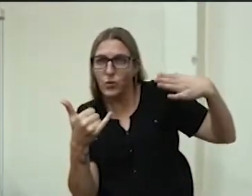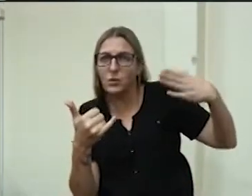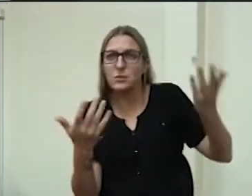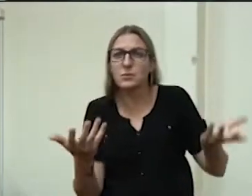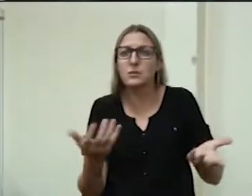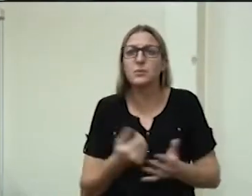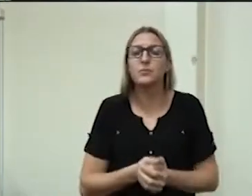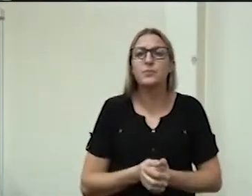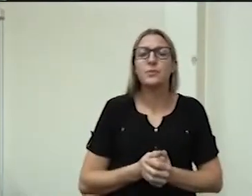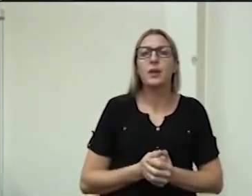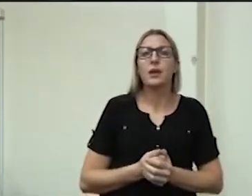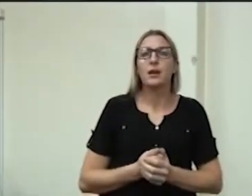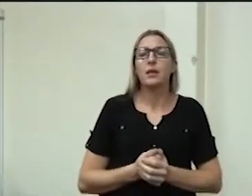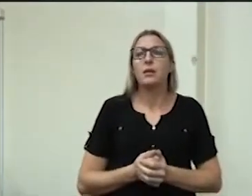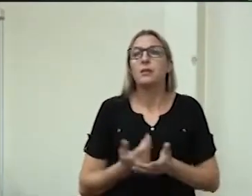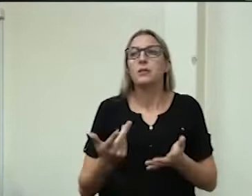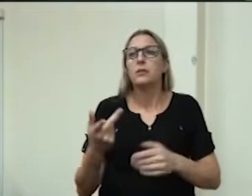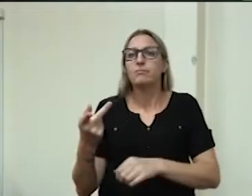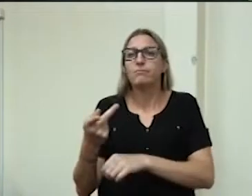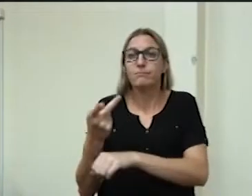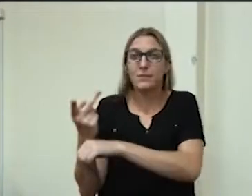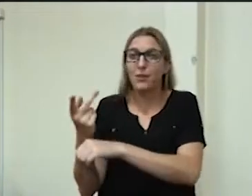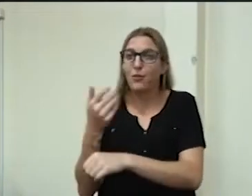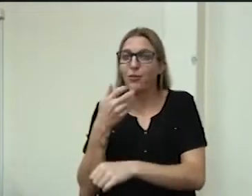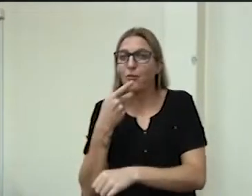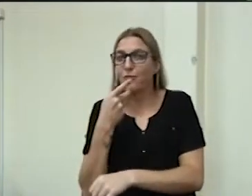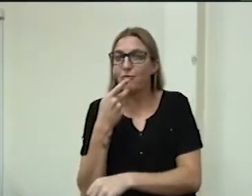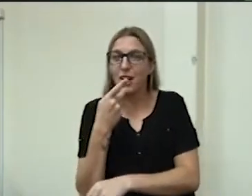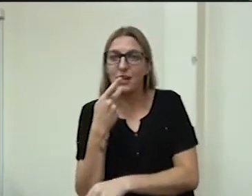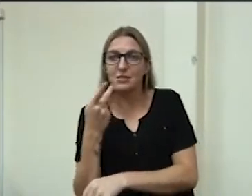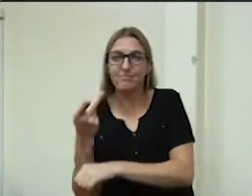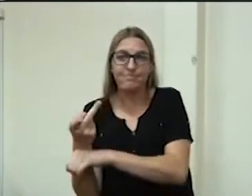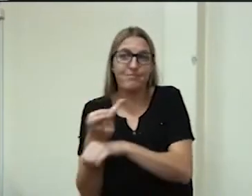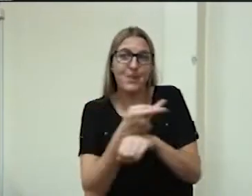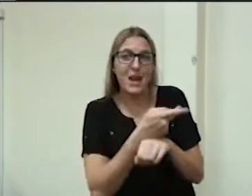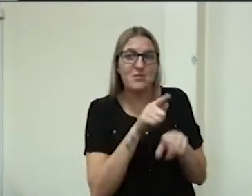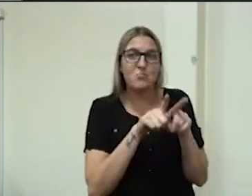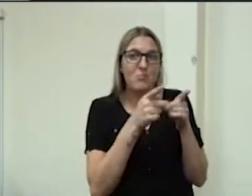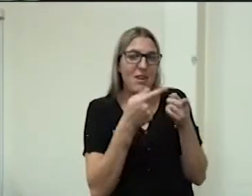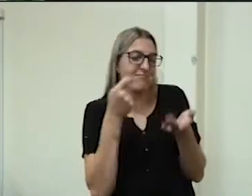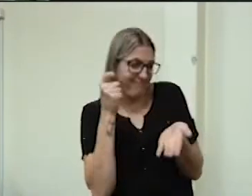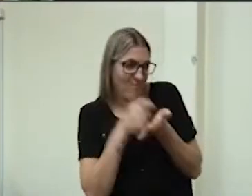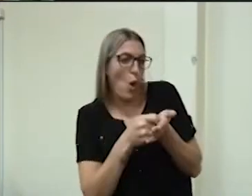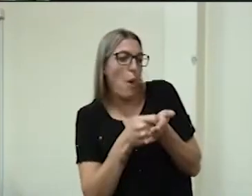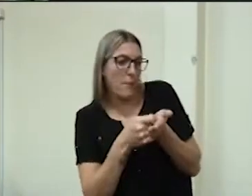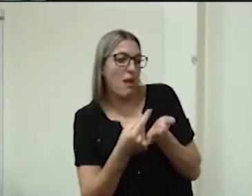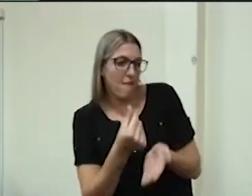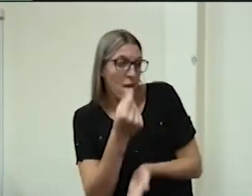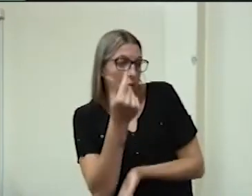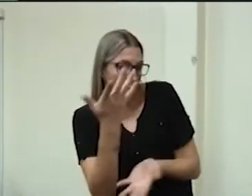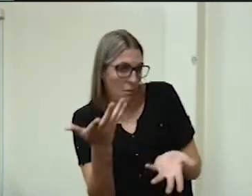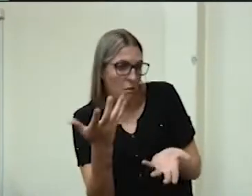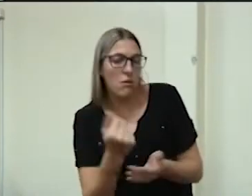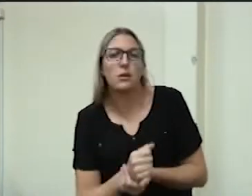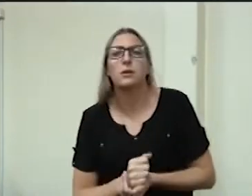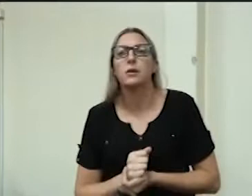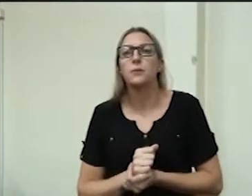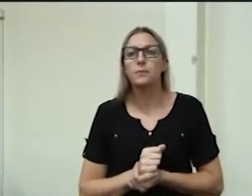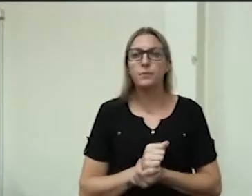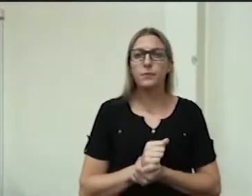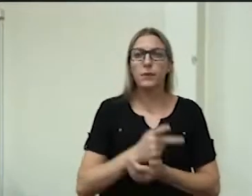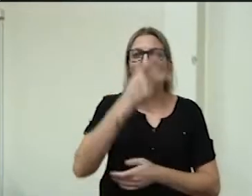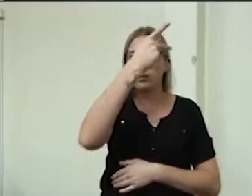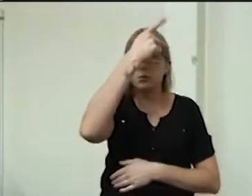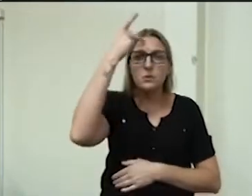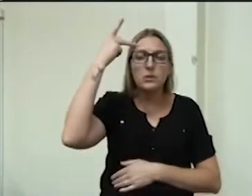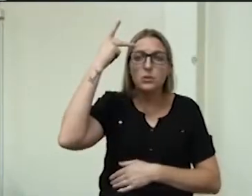ah, vou te emprestar, mas eu quero tanto. Né? A água, a mesma coisa. Então, as pessoas estão se usufruindo de forma precária